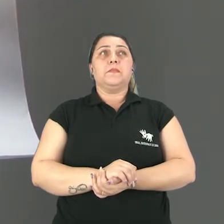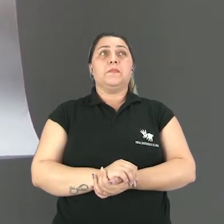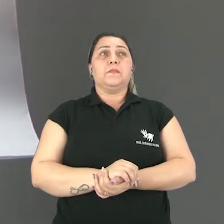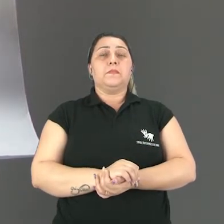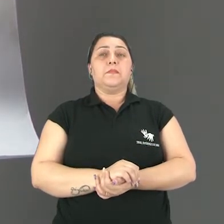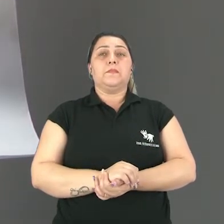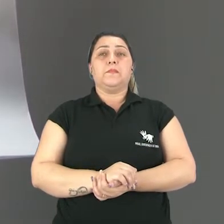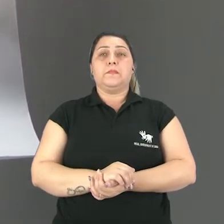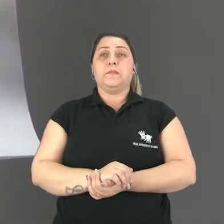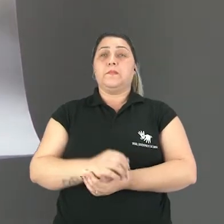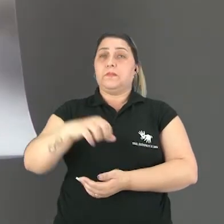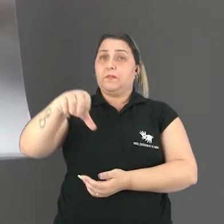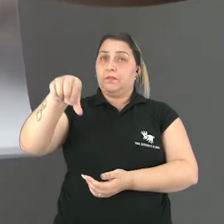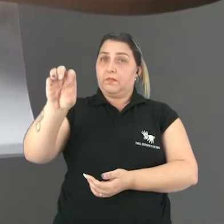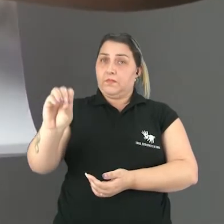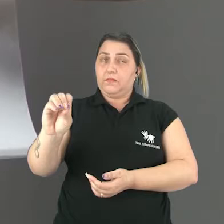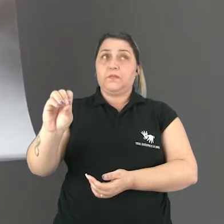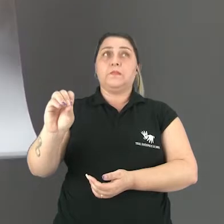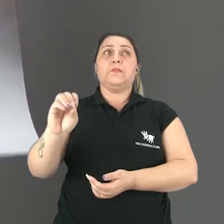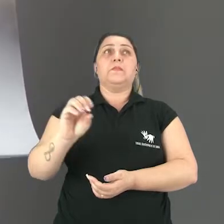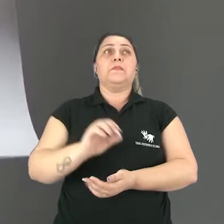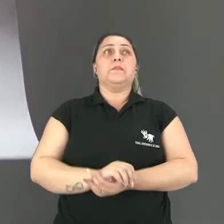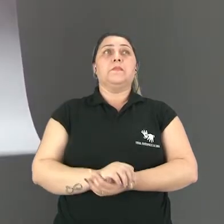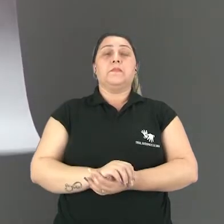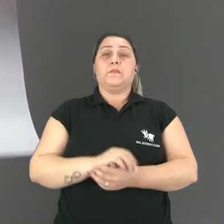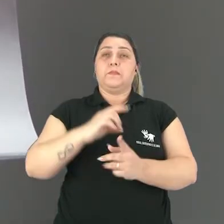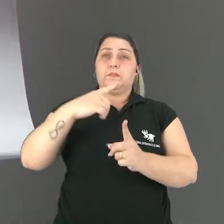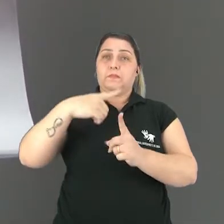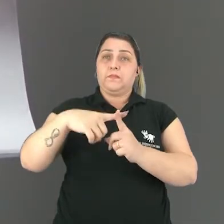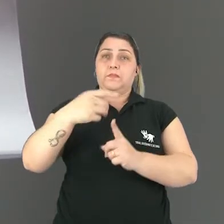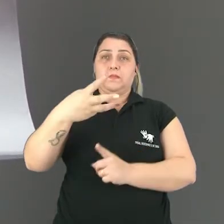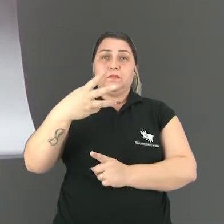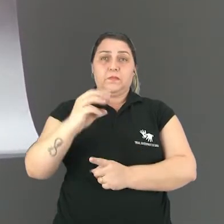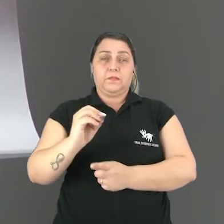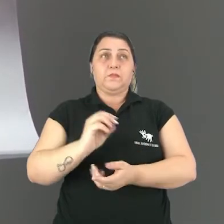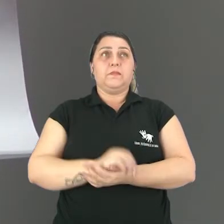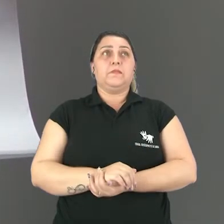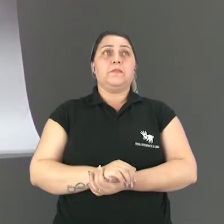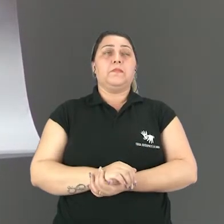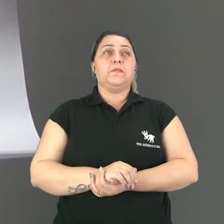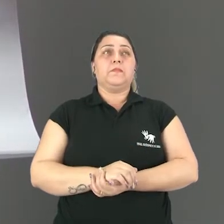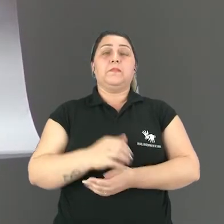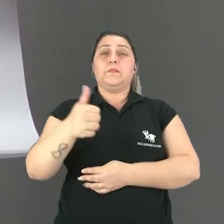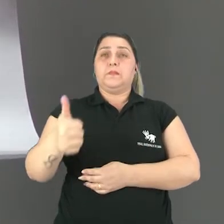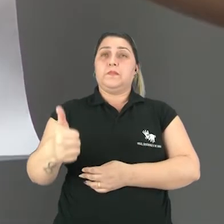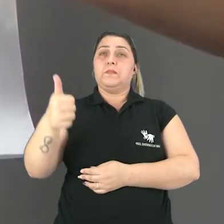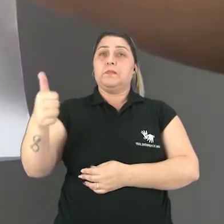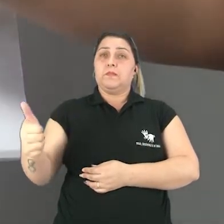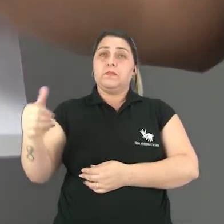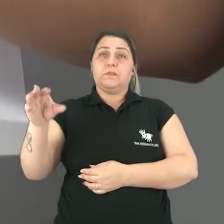70 mais 20, turma, 90. Muito bem. 90 mais 30,